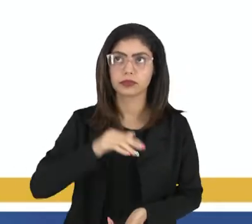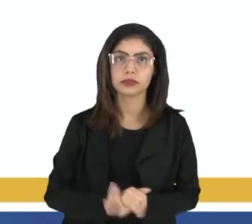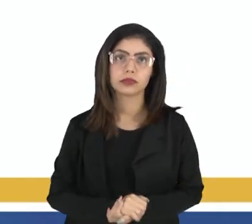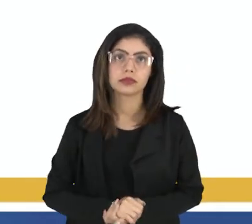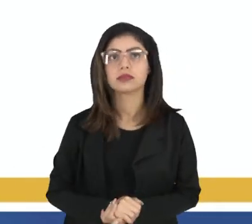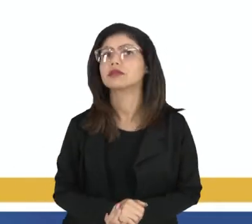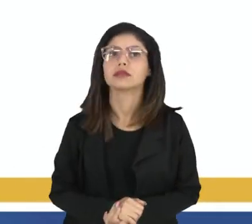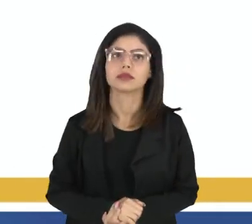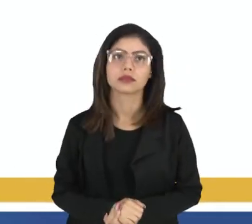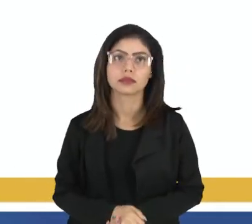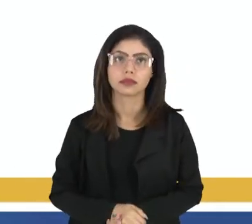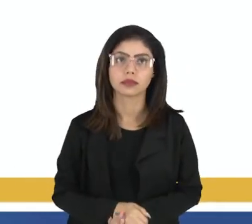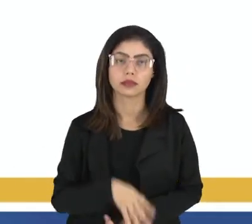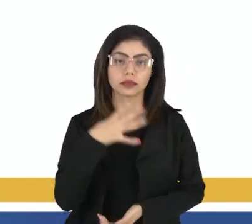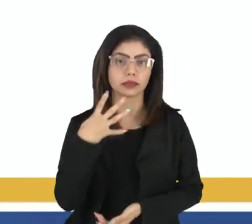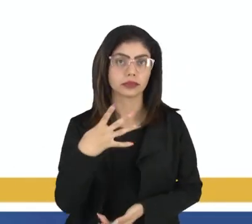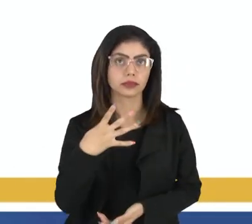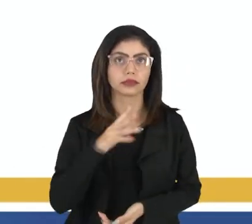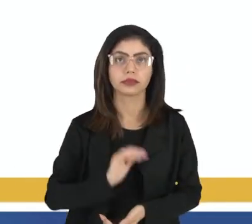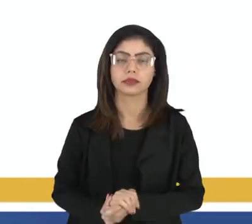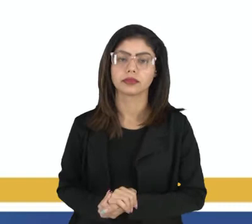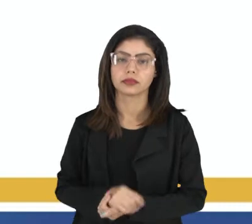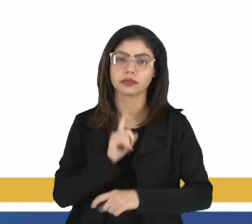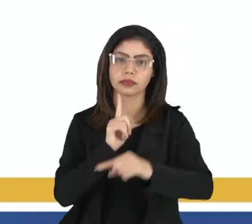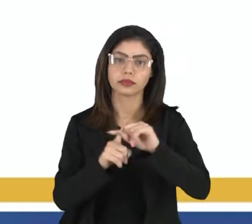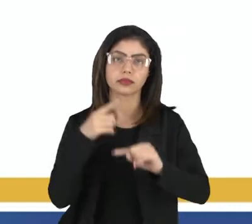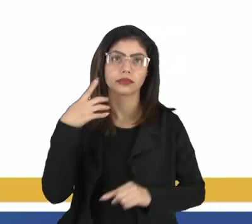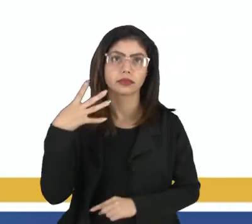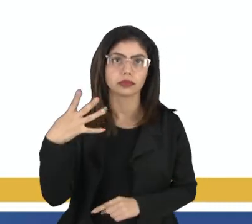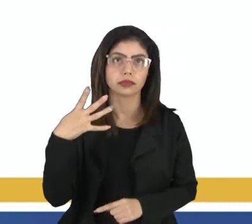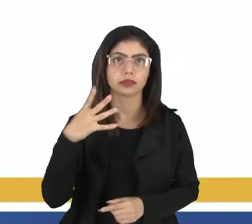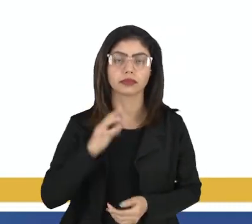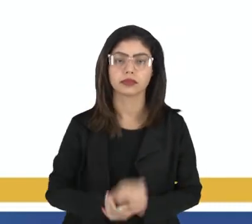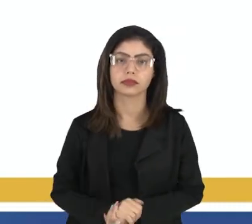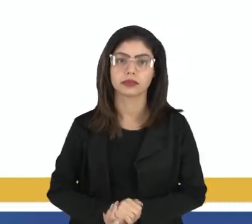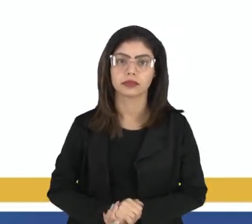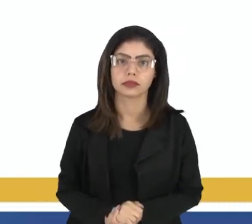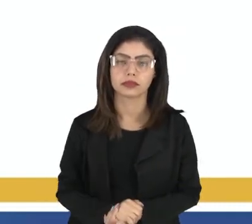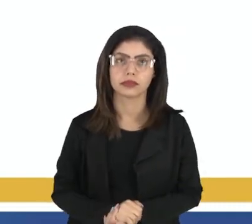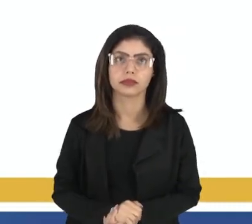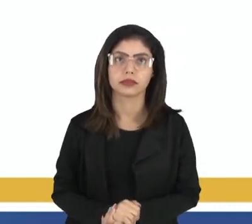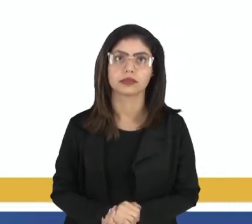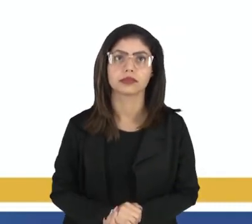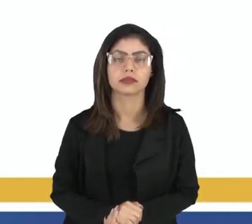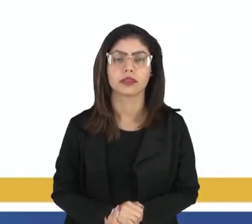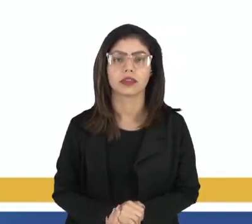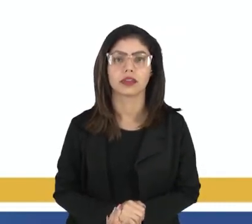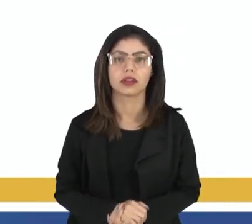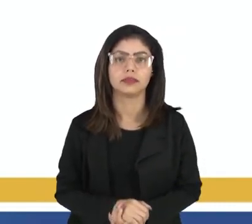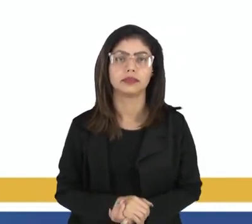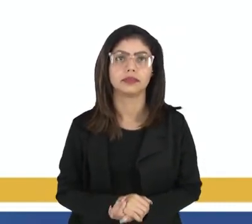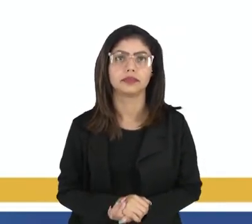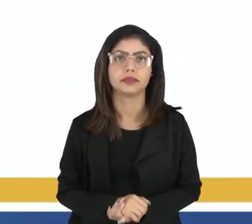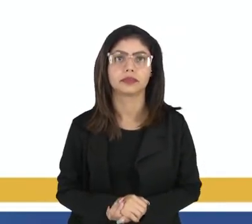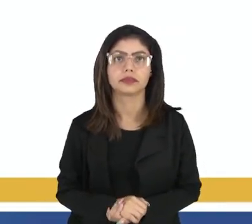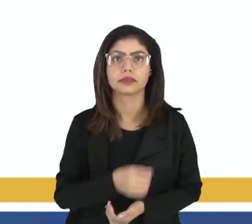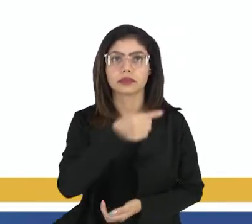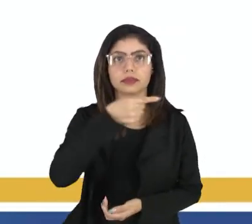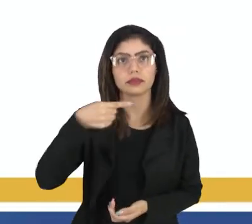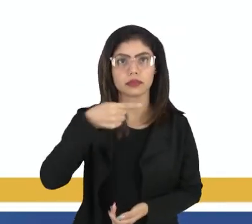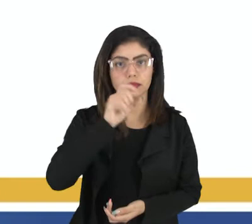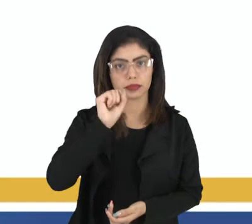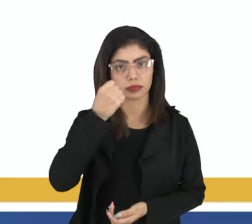ao quadrado, 4. Mais 2 vezes 2, 4. 4 mais